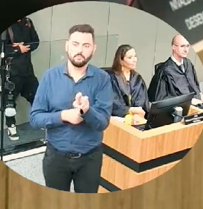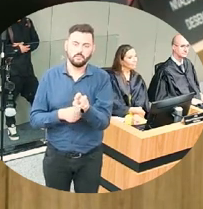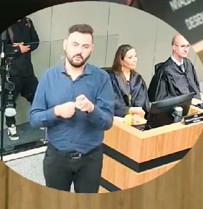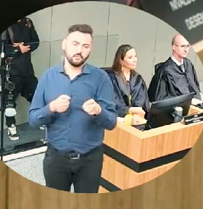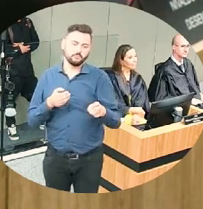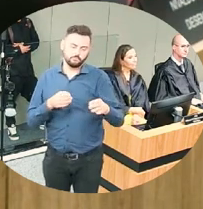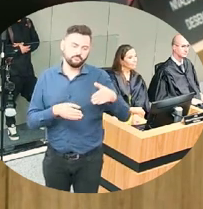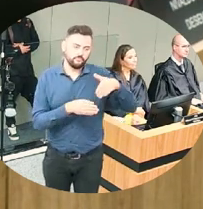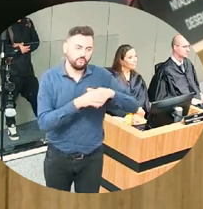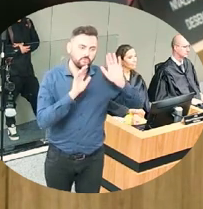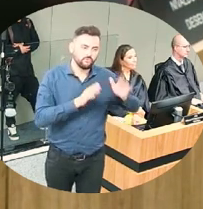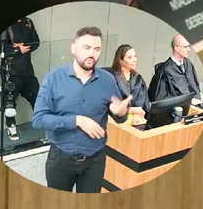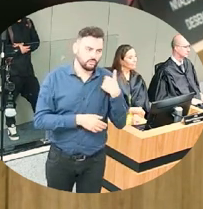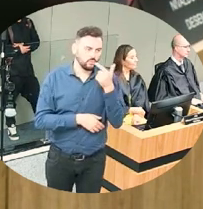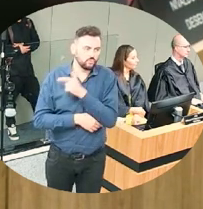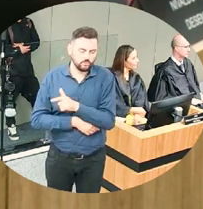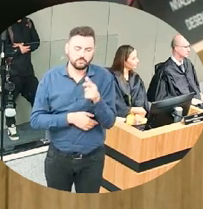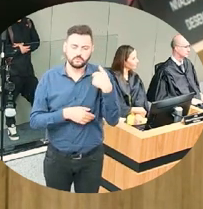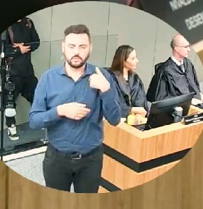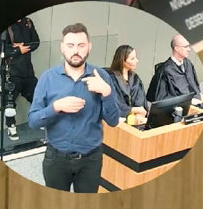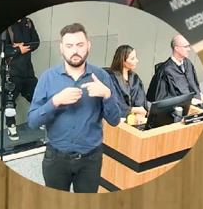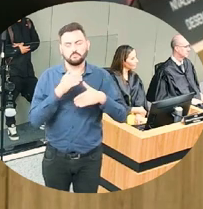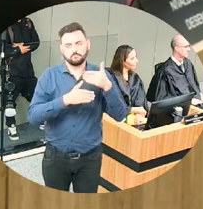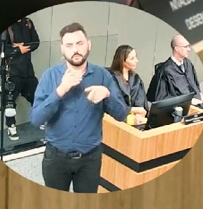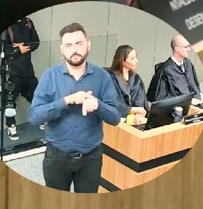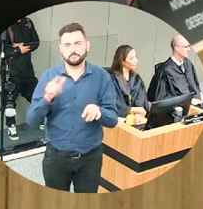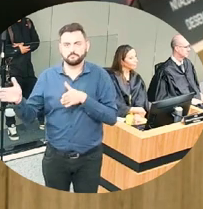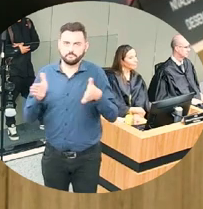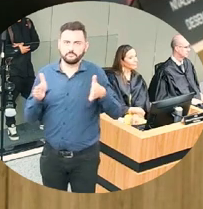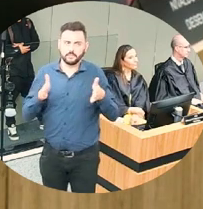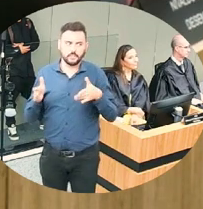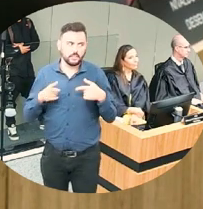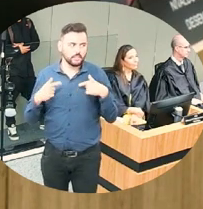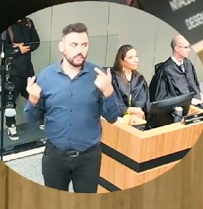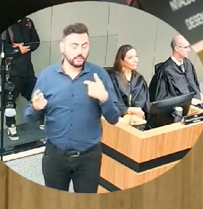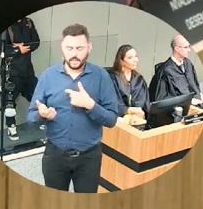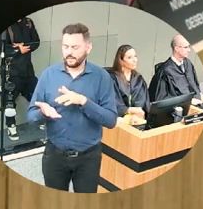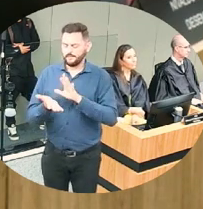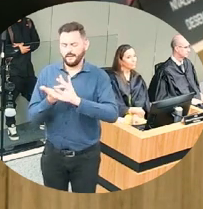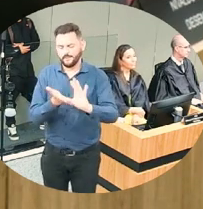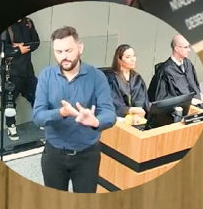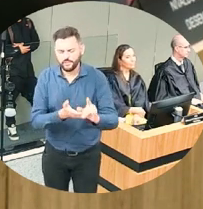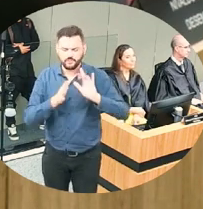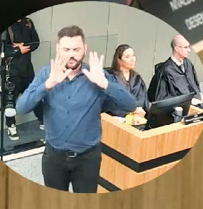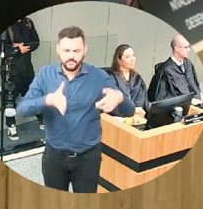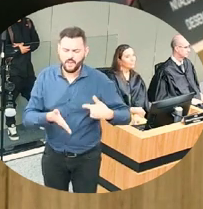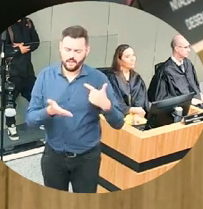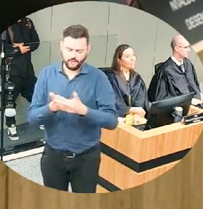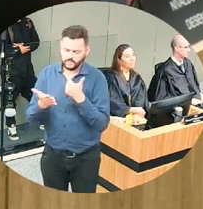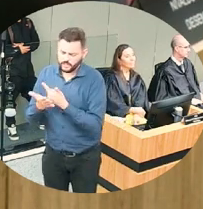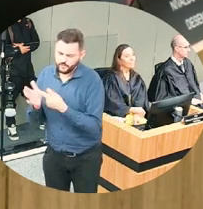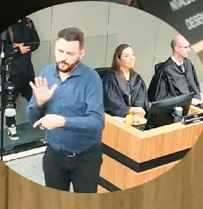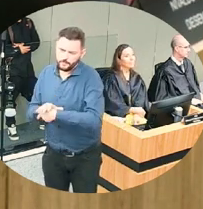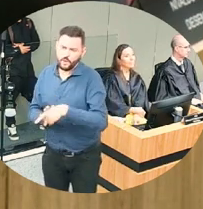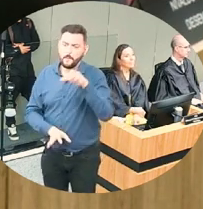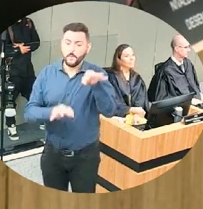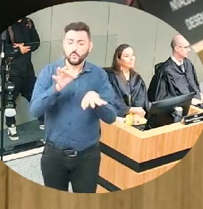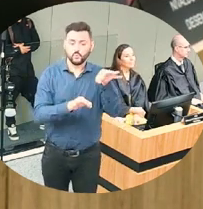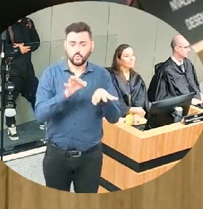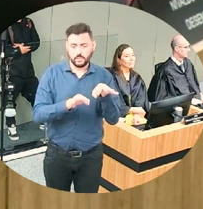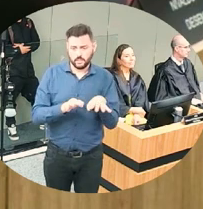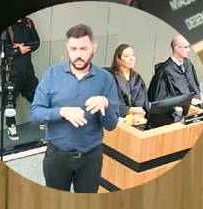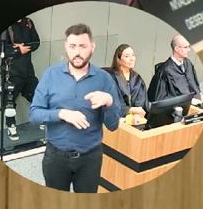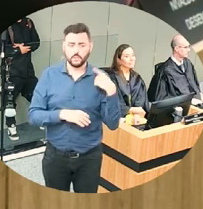possui uma carreira acadêmica ativa com publicação de diversos artigos e livros jurídicos além de ter